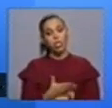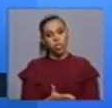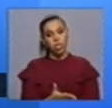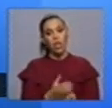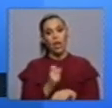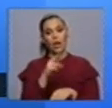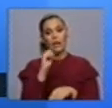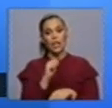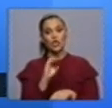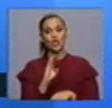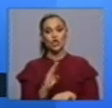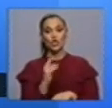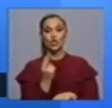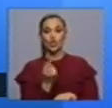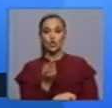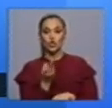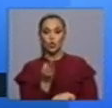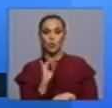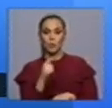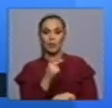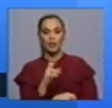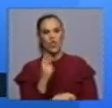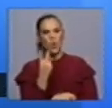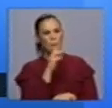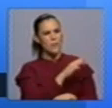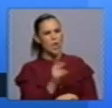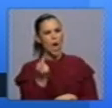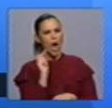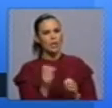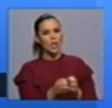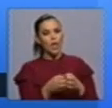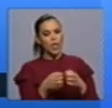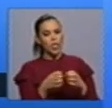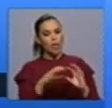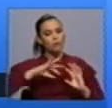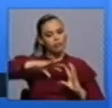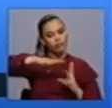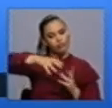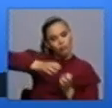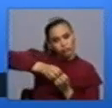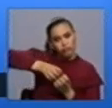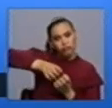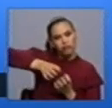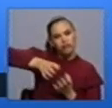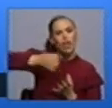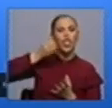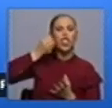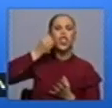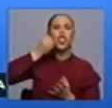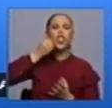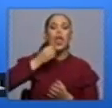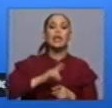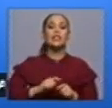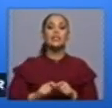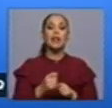Júpiter. Portanto, durante 2 milhões de anos, tivemos um crescimento muito mais retardado de Júpiter. Durante esse período passou de